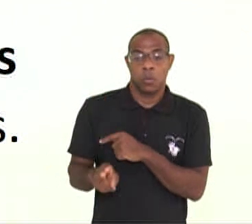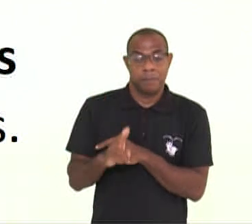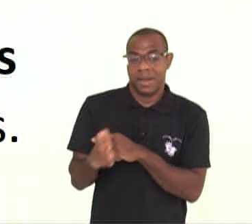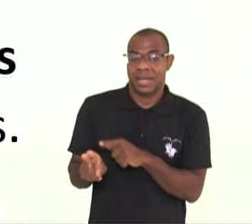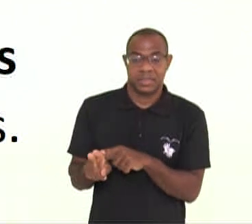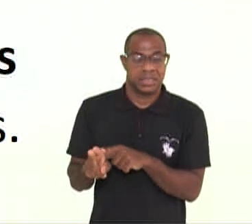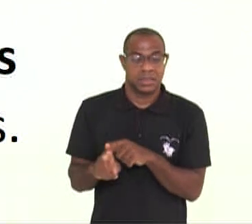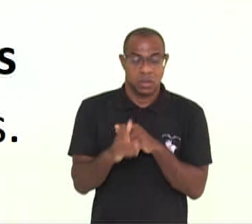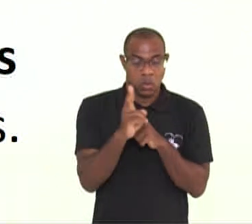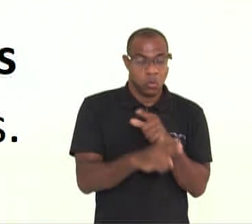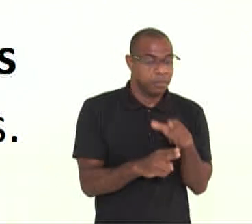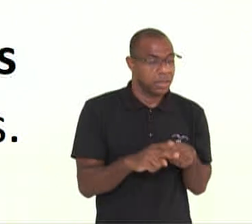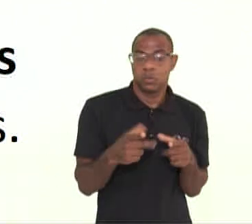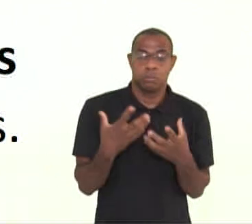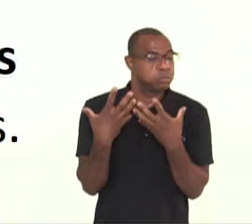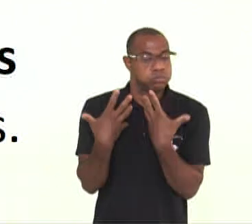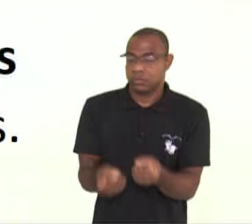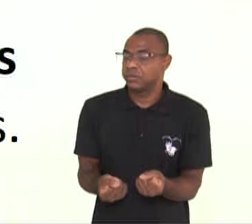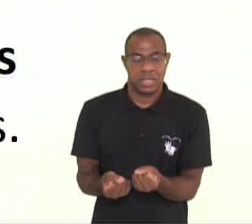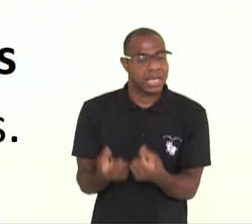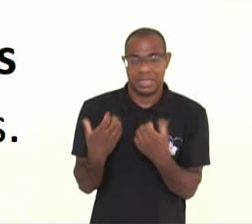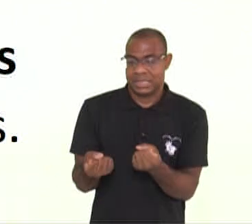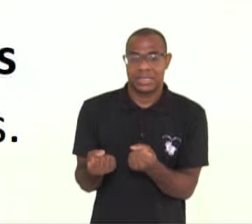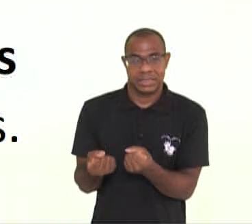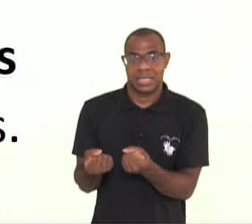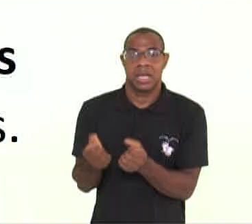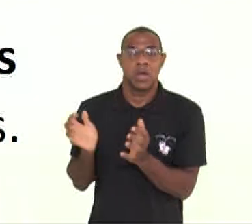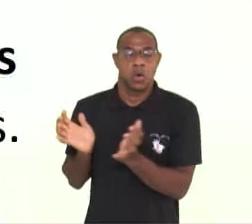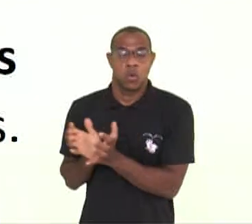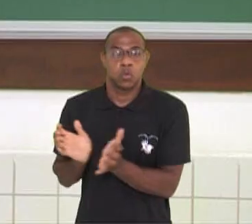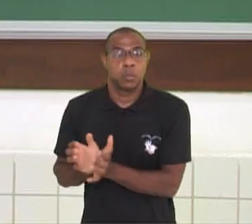fazer casamentos, batizados, celebrações com membros